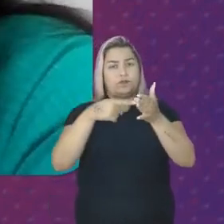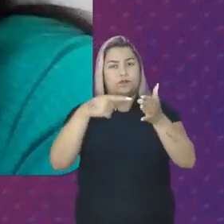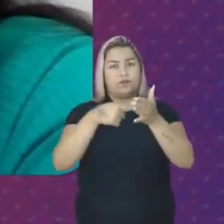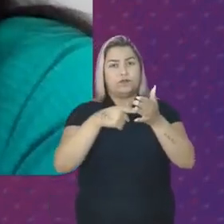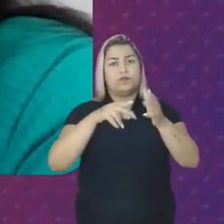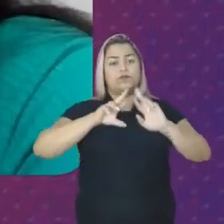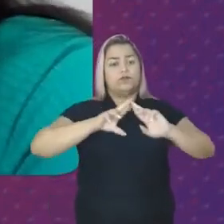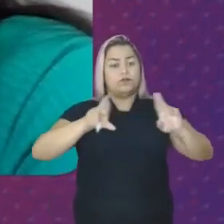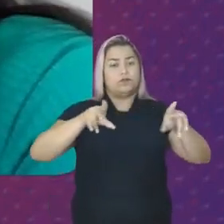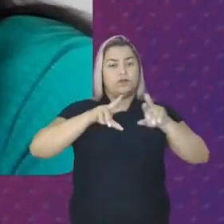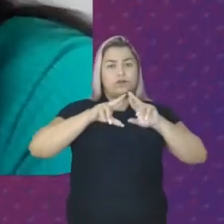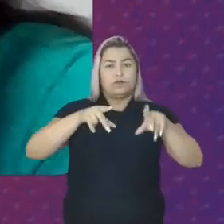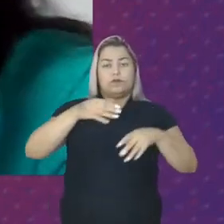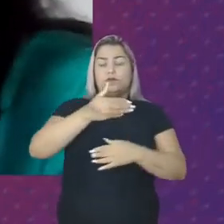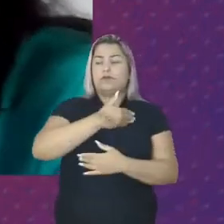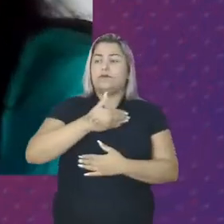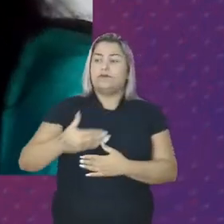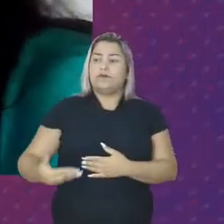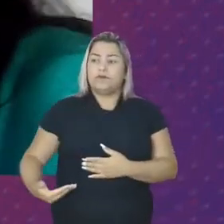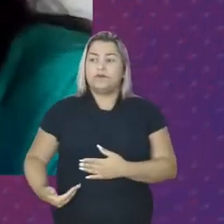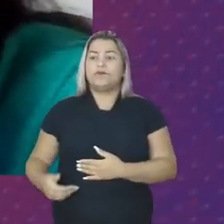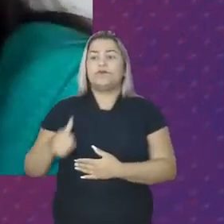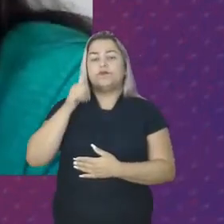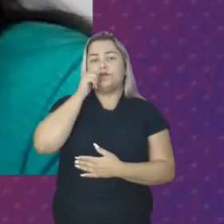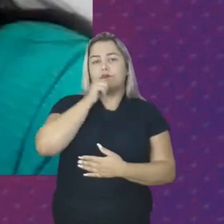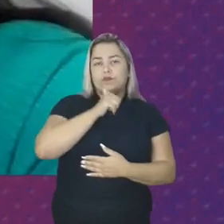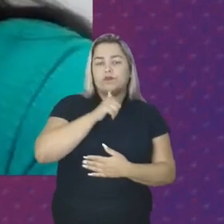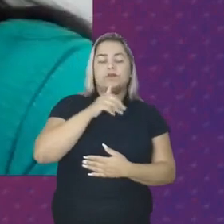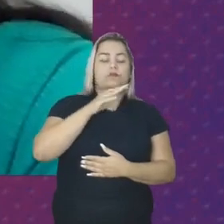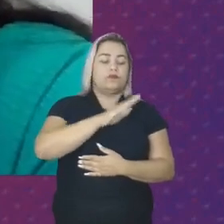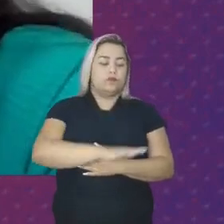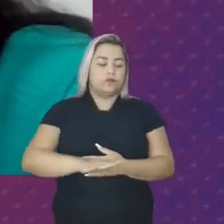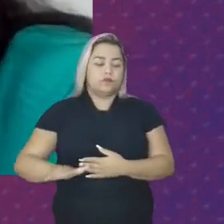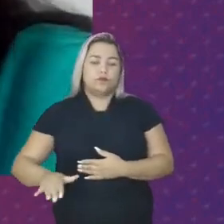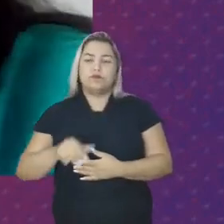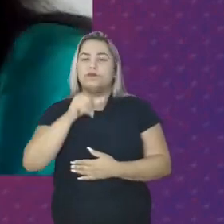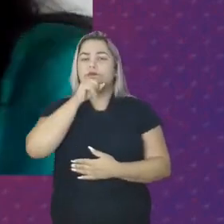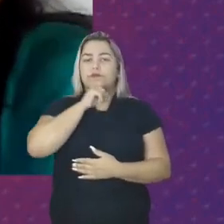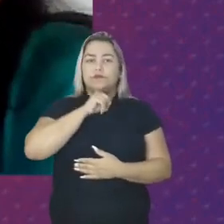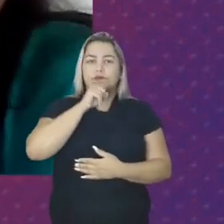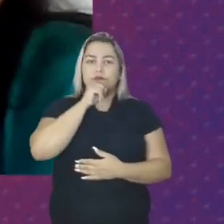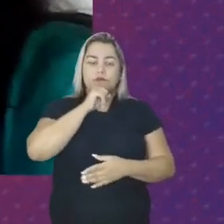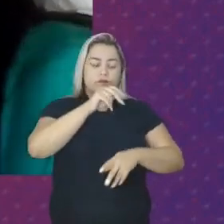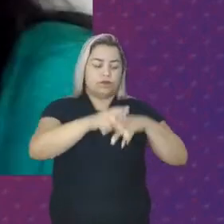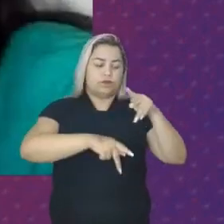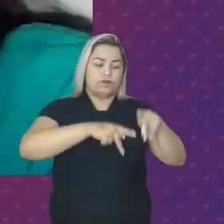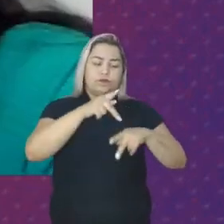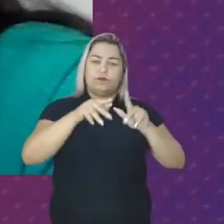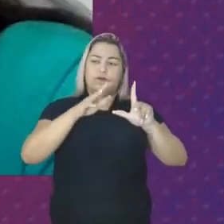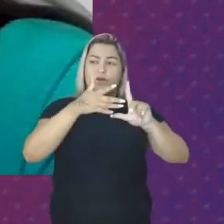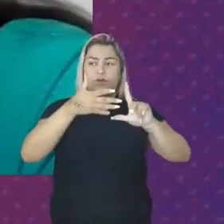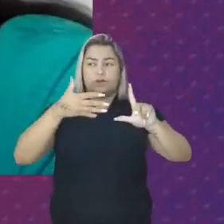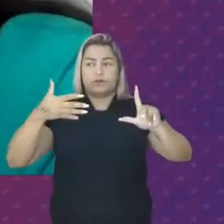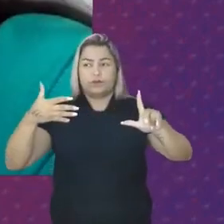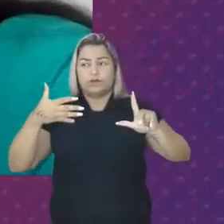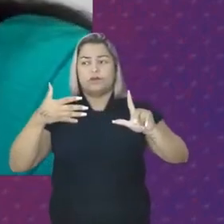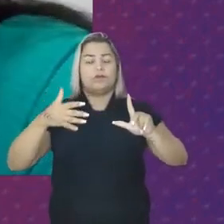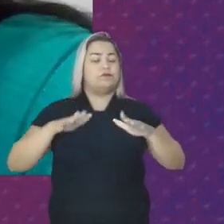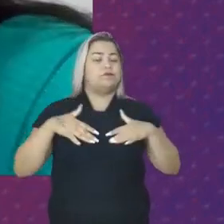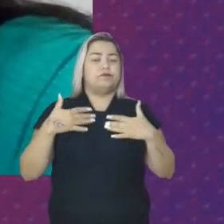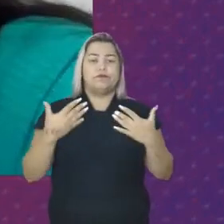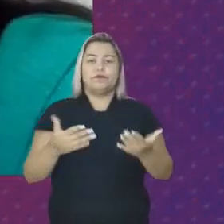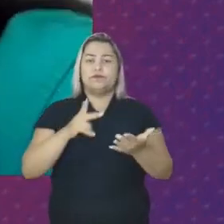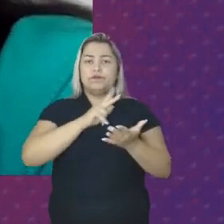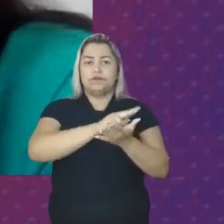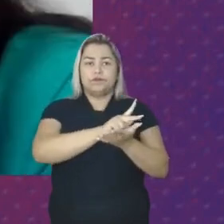diferentes violações de públicos distintos, mulheres, crianças, idosos, população LGBTQIA+, enfim,